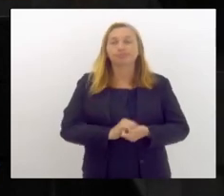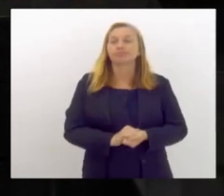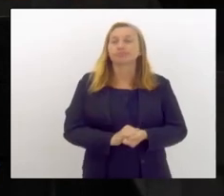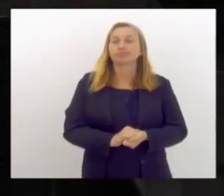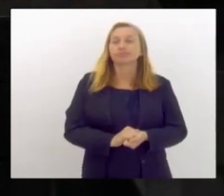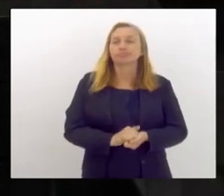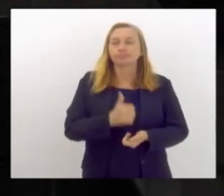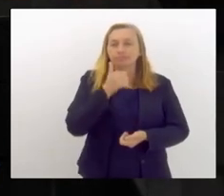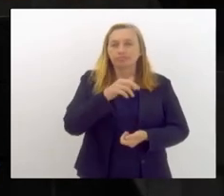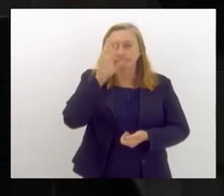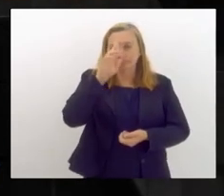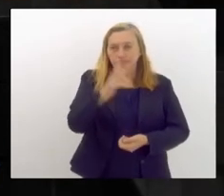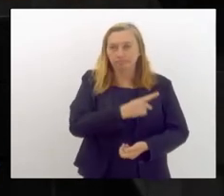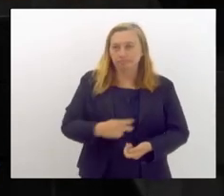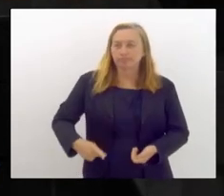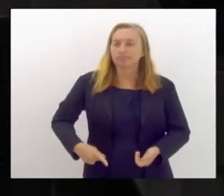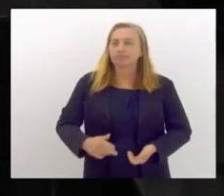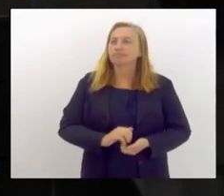Senhora presidente,